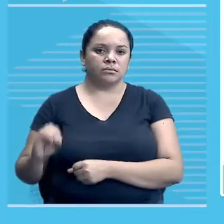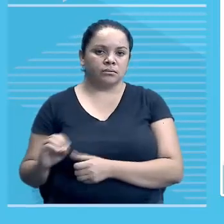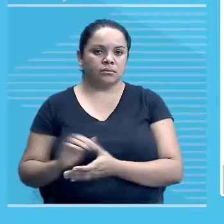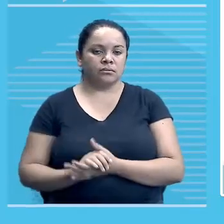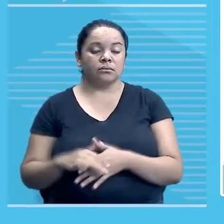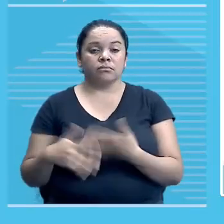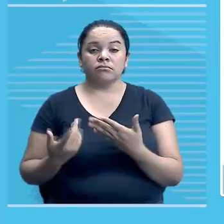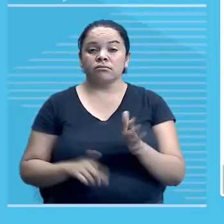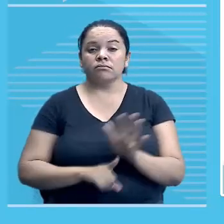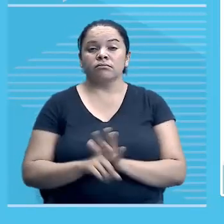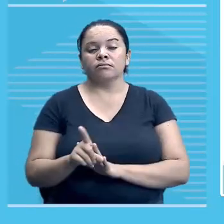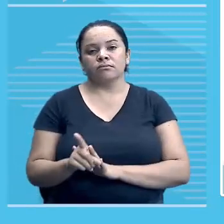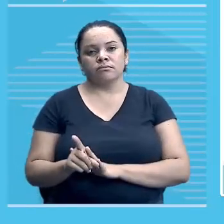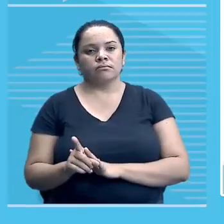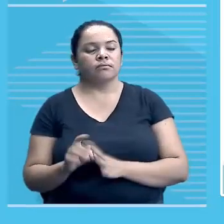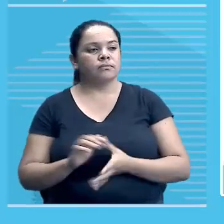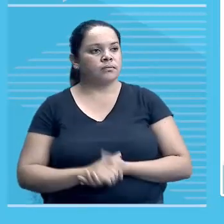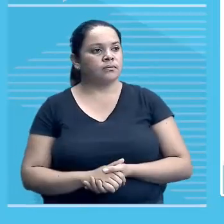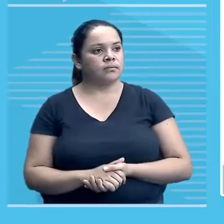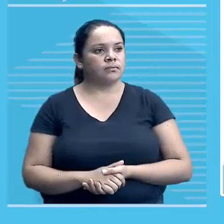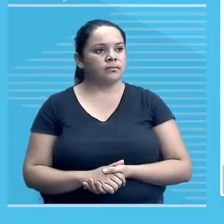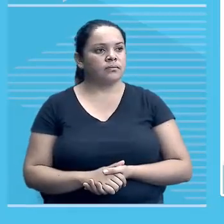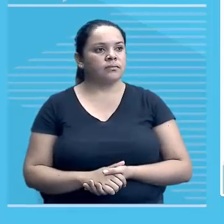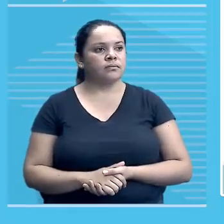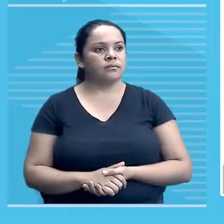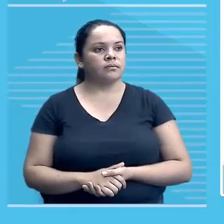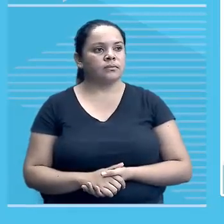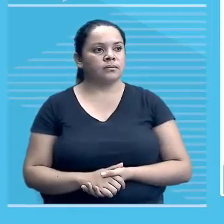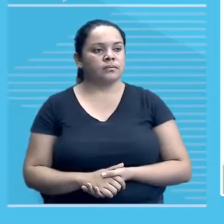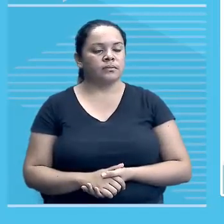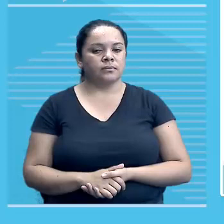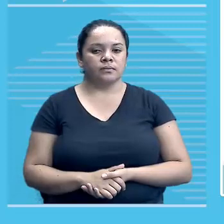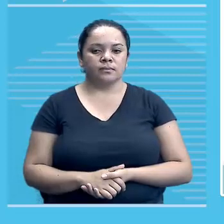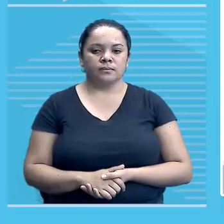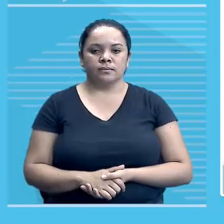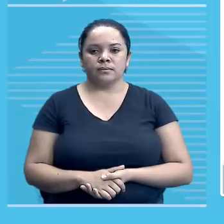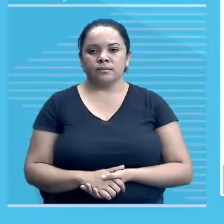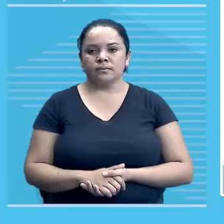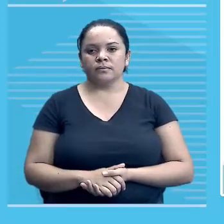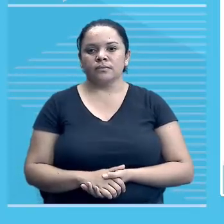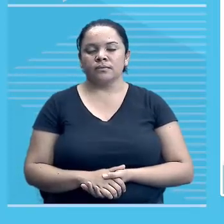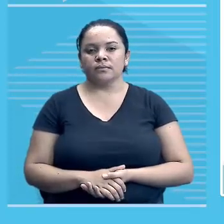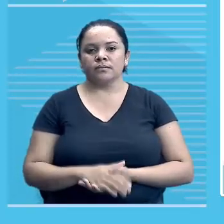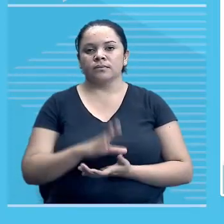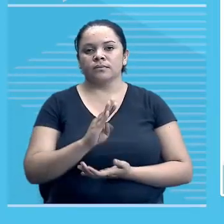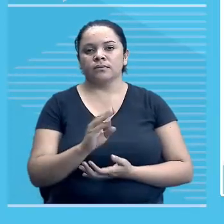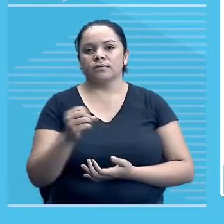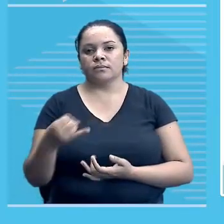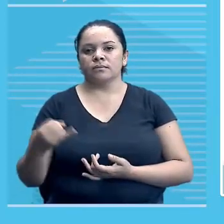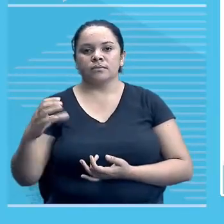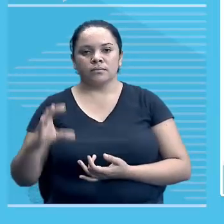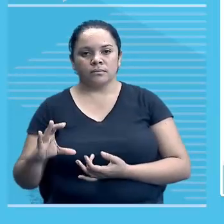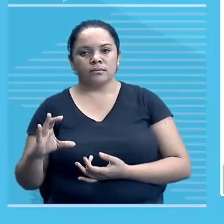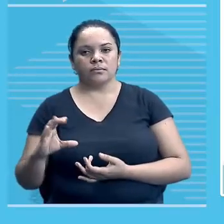da questão? Ele quer saber quanto é que é b menos c.